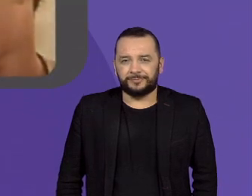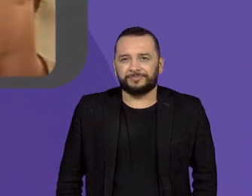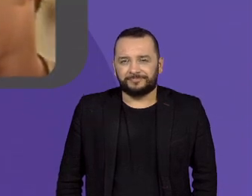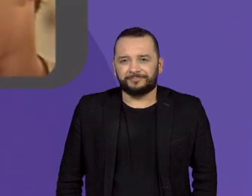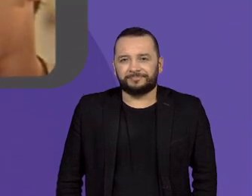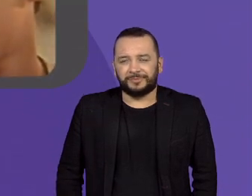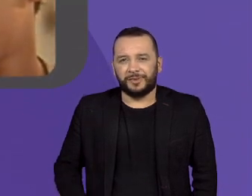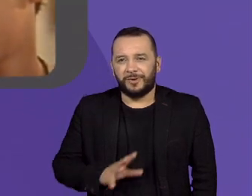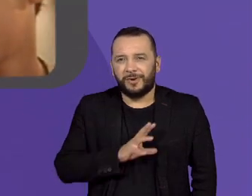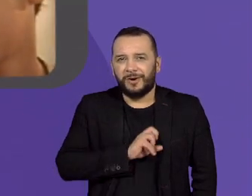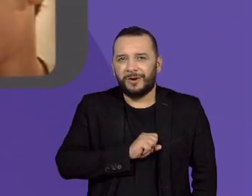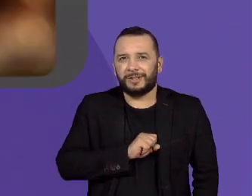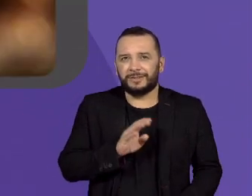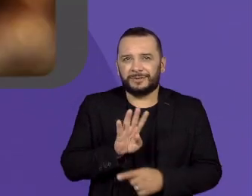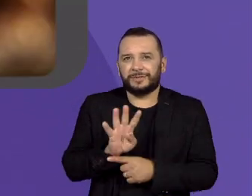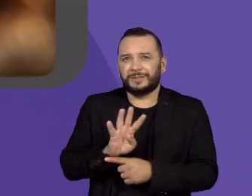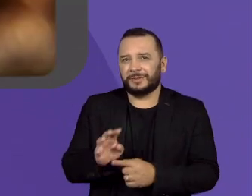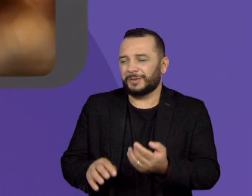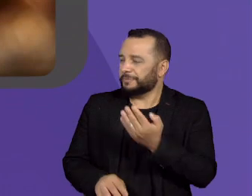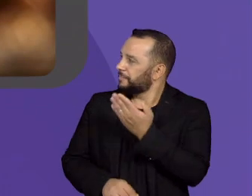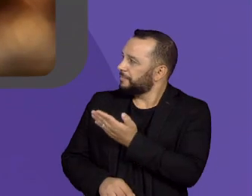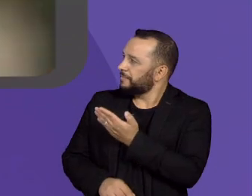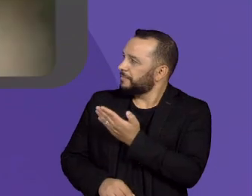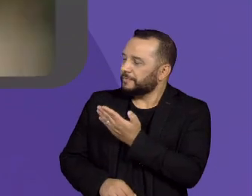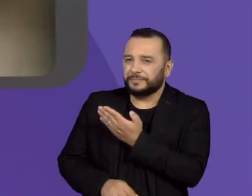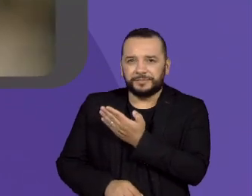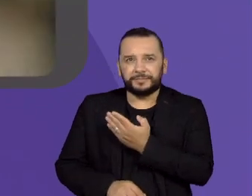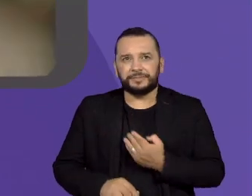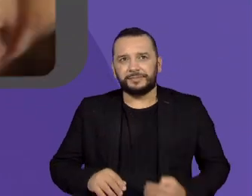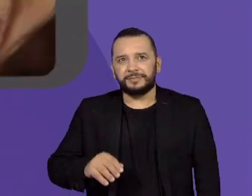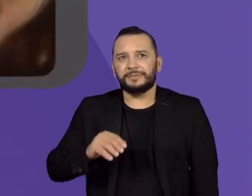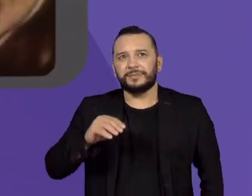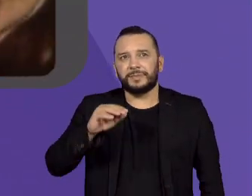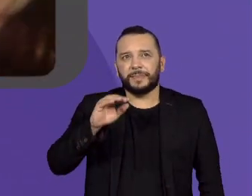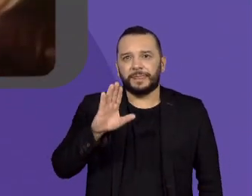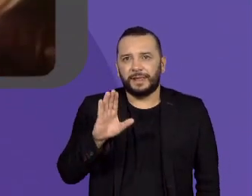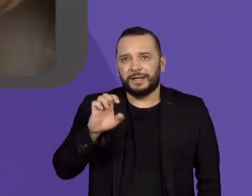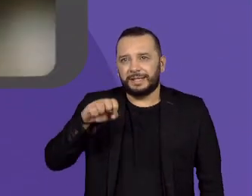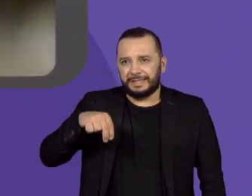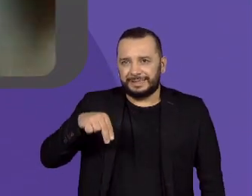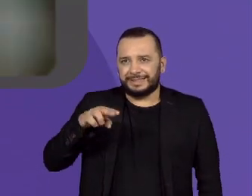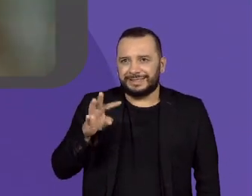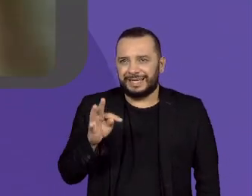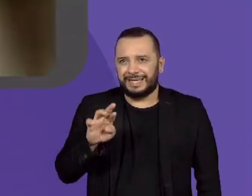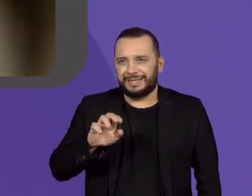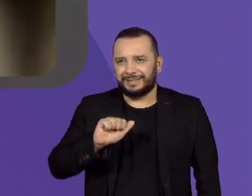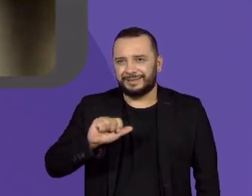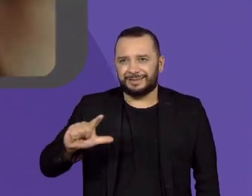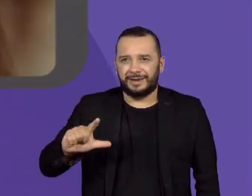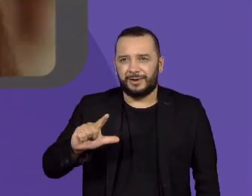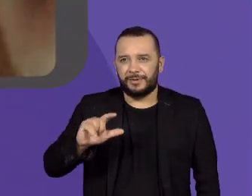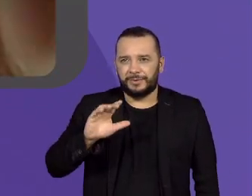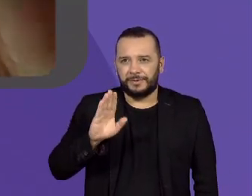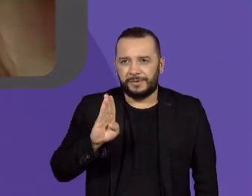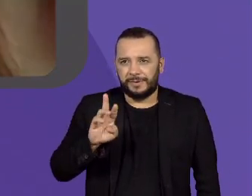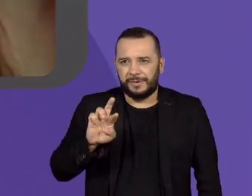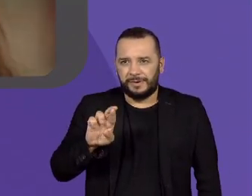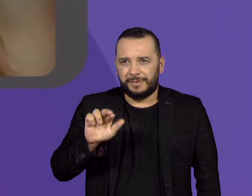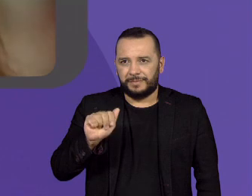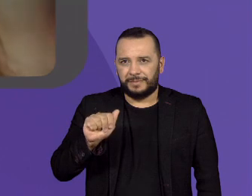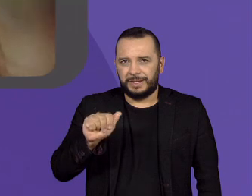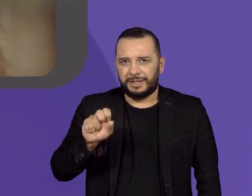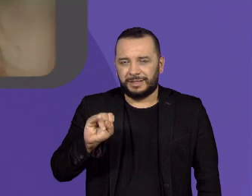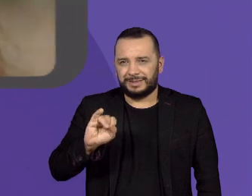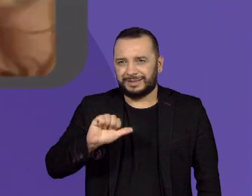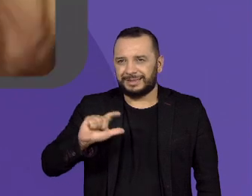Central do Brasil, com a Fernanda Montenegro. Me sinto embriagado. Isso, embriagado. O endereço não sei